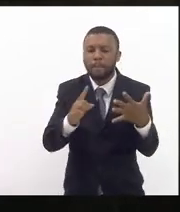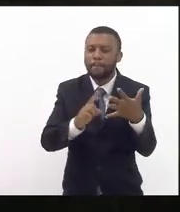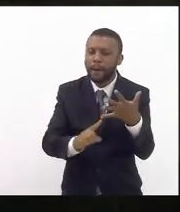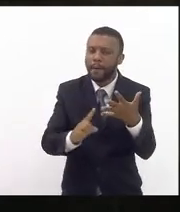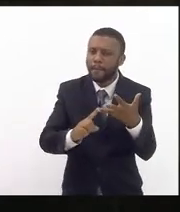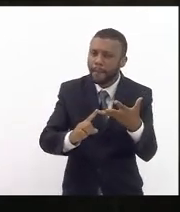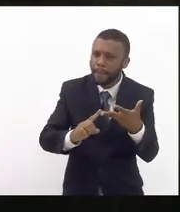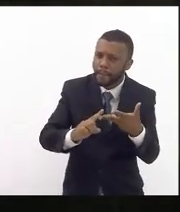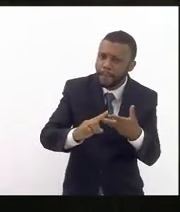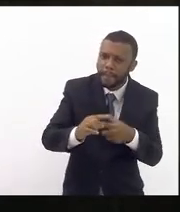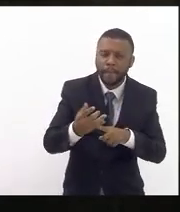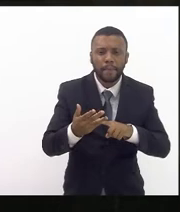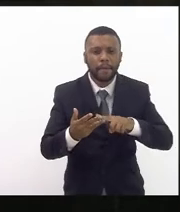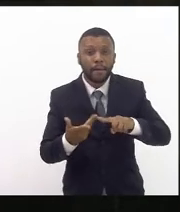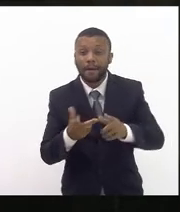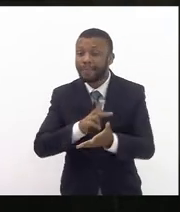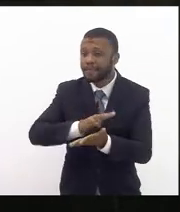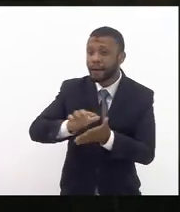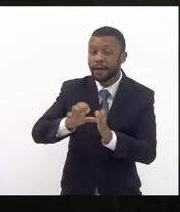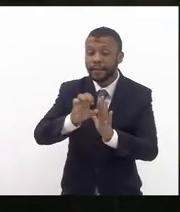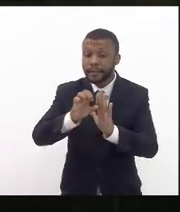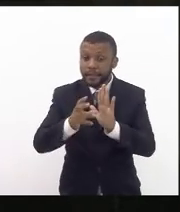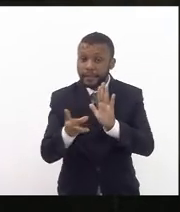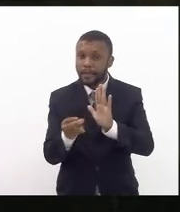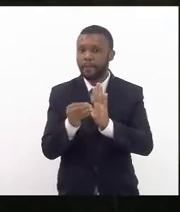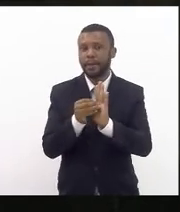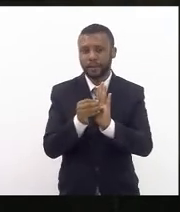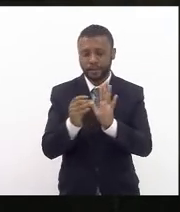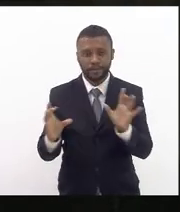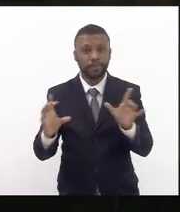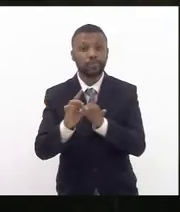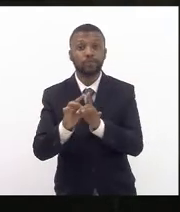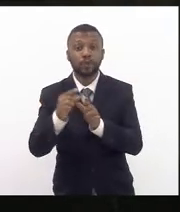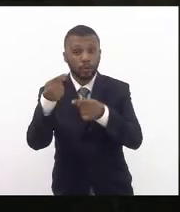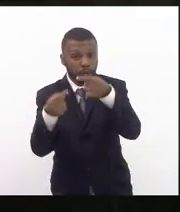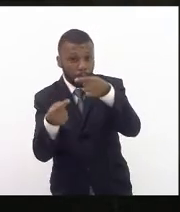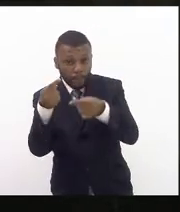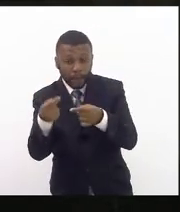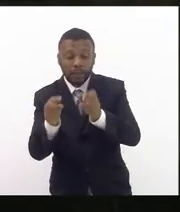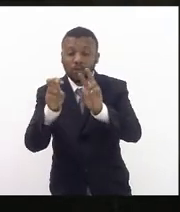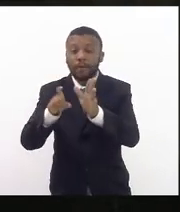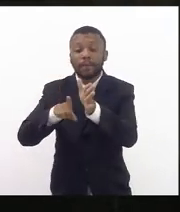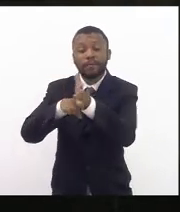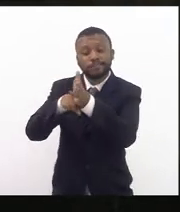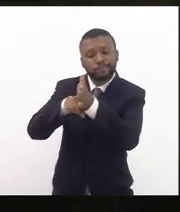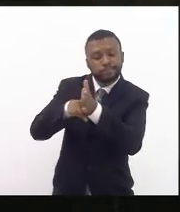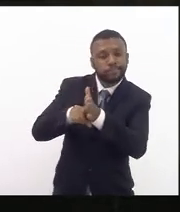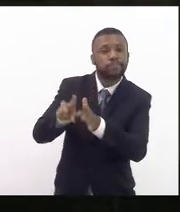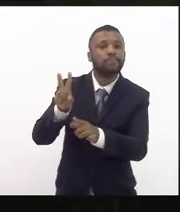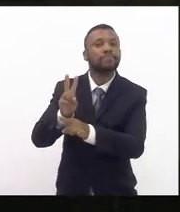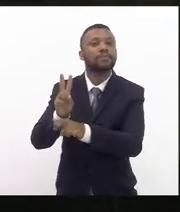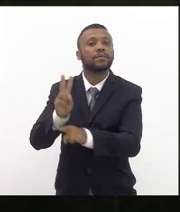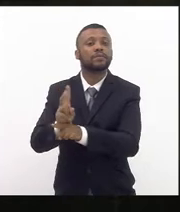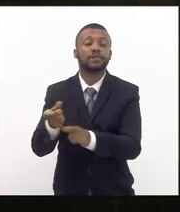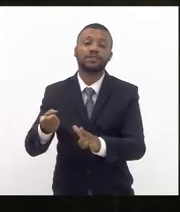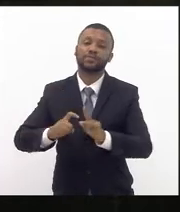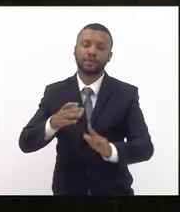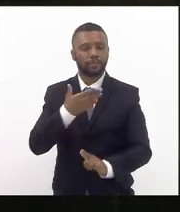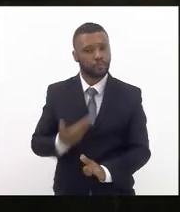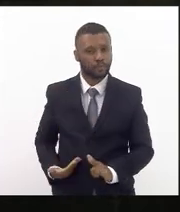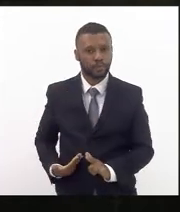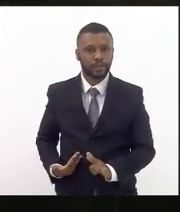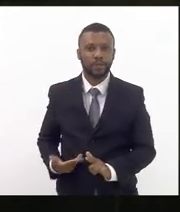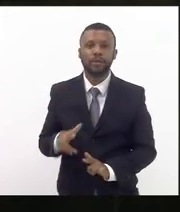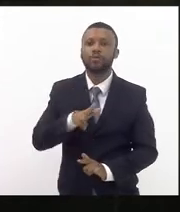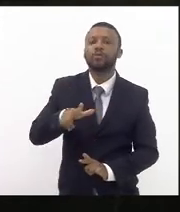ao regime de recuperação fiscal, trazendo debate sobre a auditoria da dívida pública, que não é qualquer detalhe, é